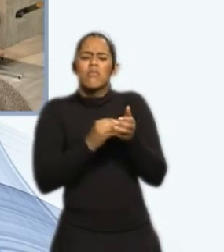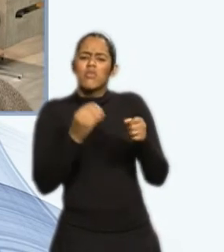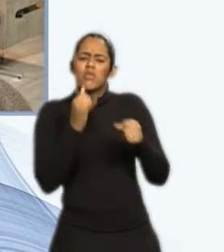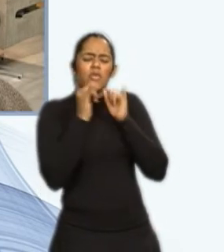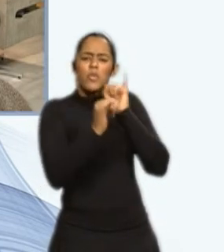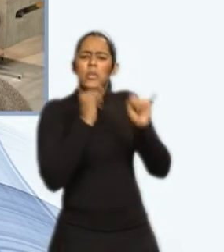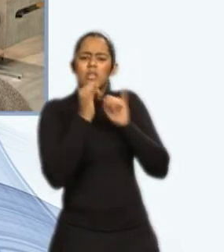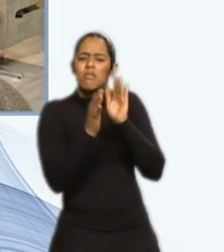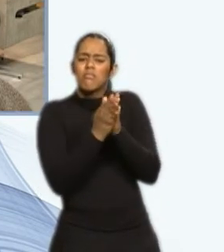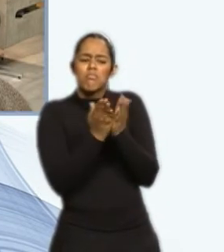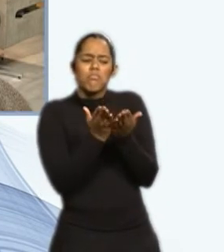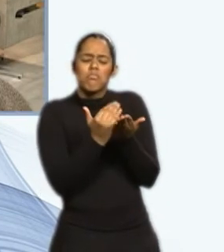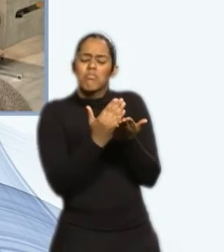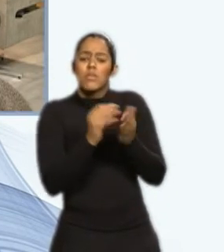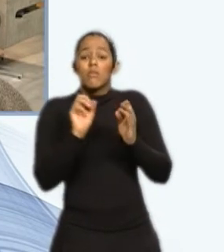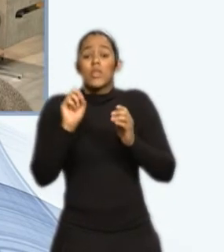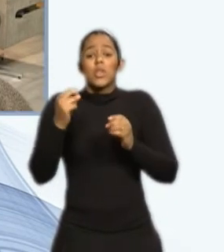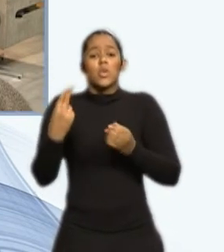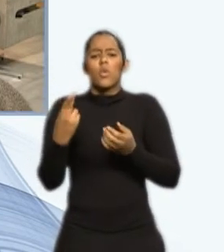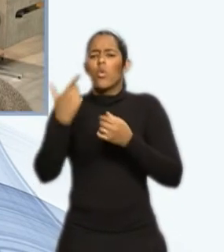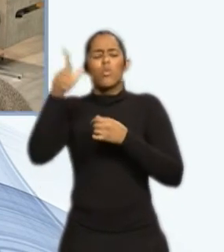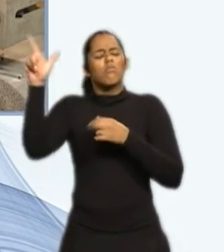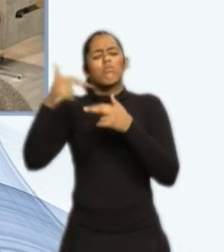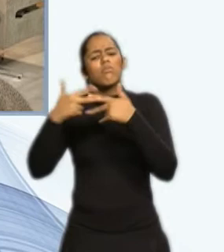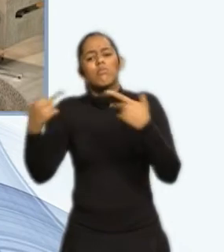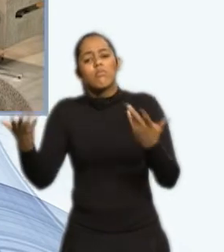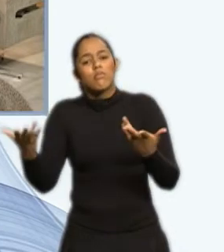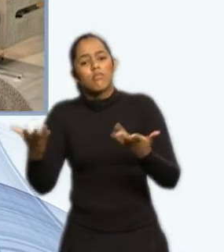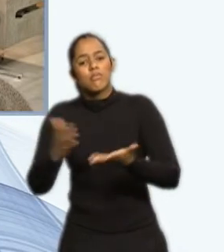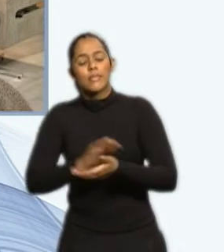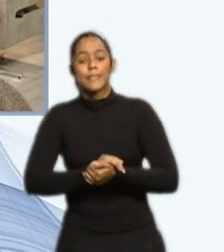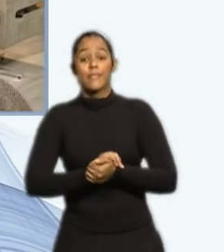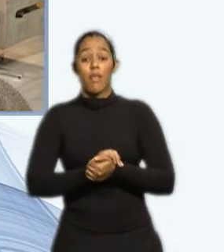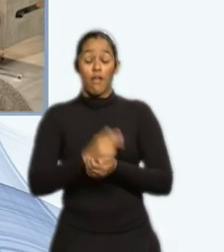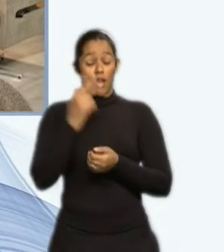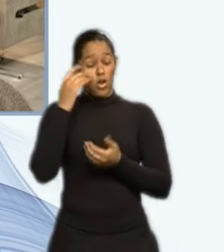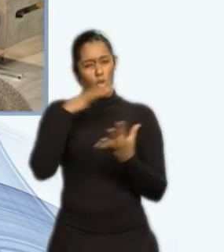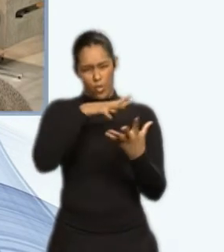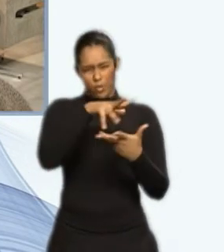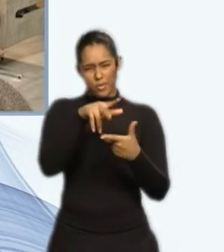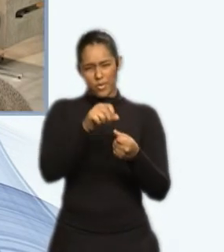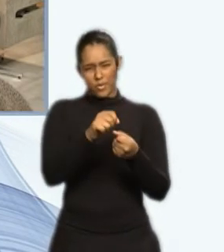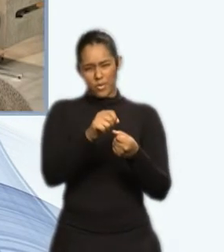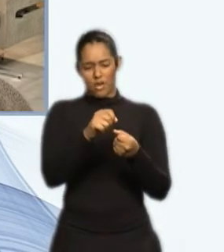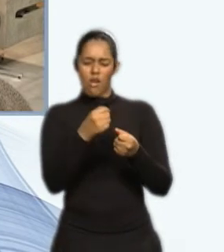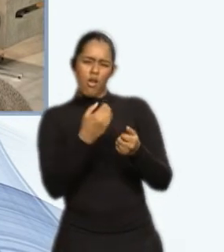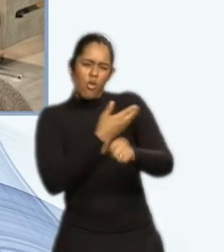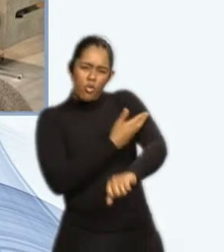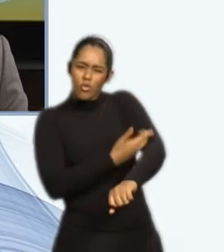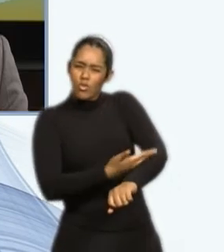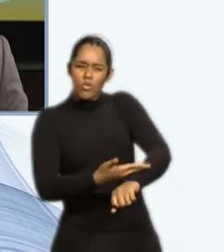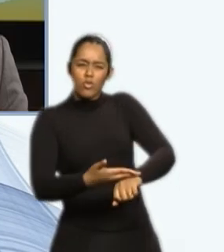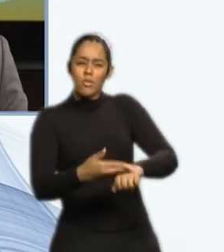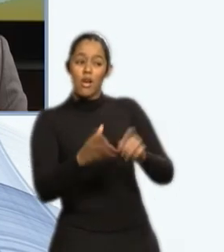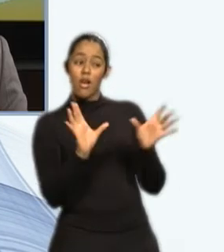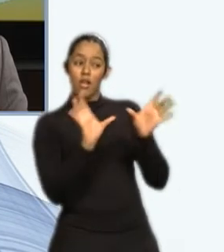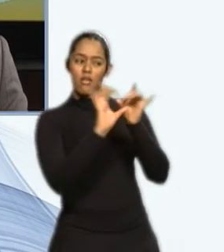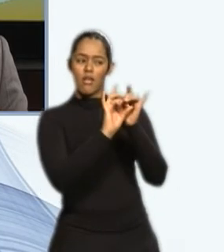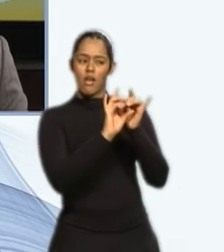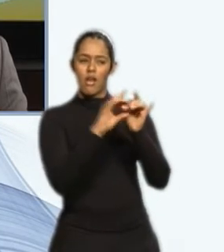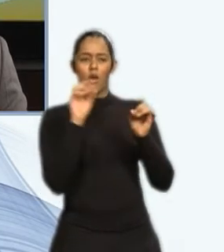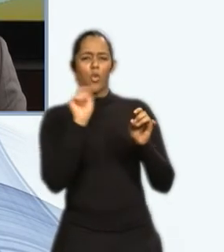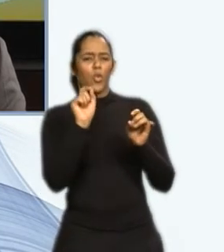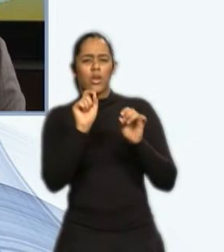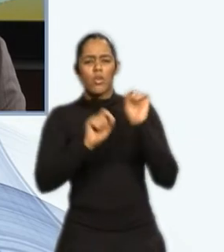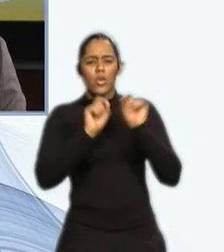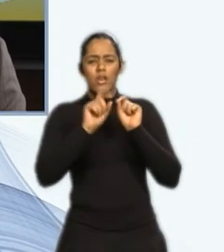informação bíblica ou outros fatores, pastor? Bom, normalmente o mundo costuma associar a normalidade à estatística.